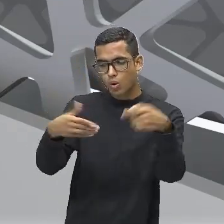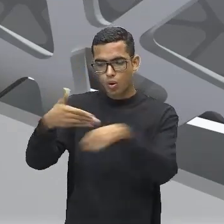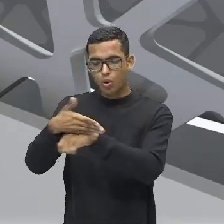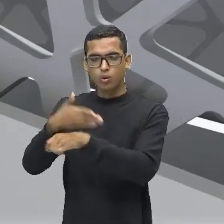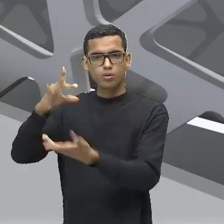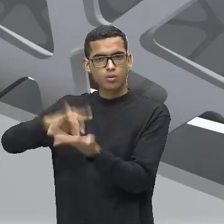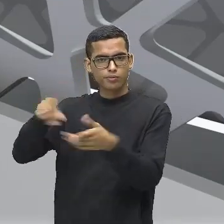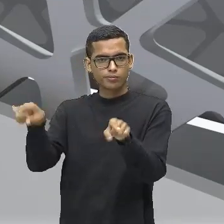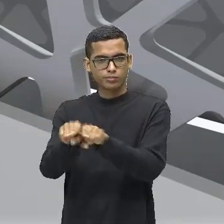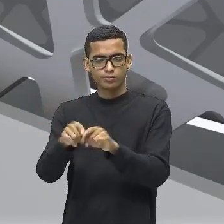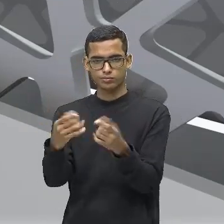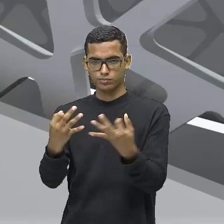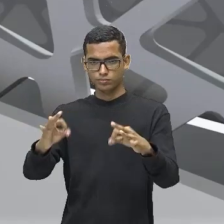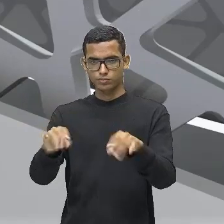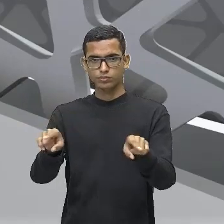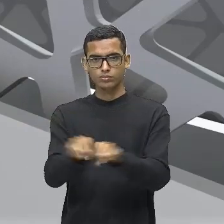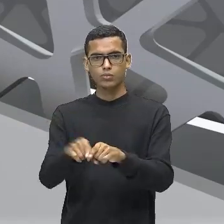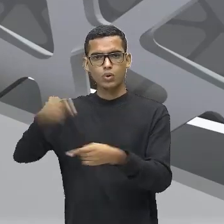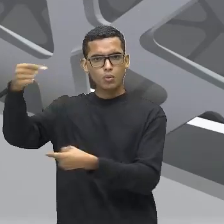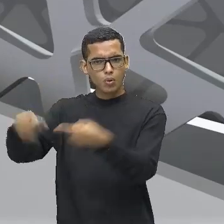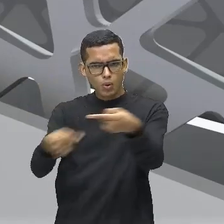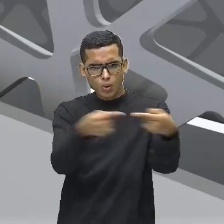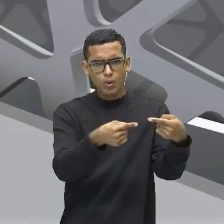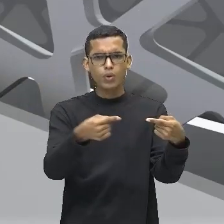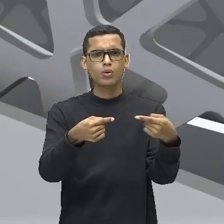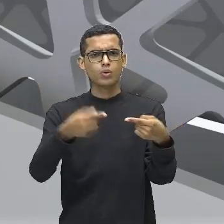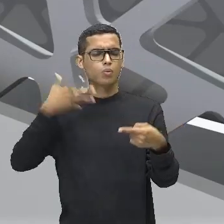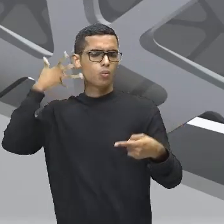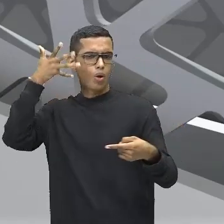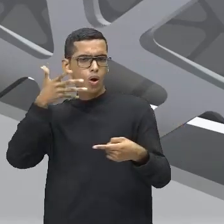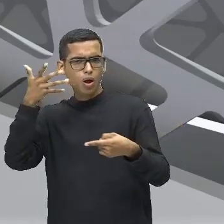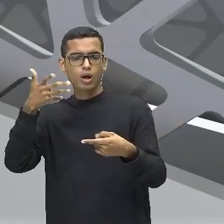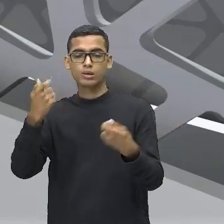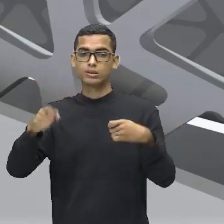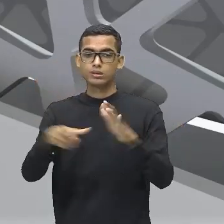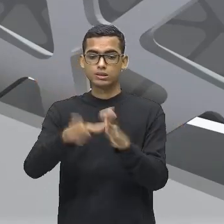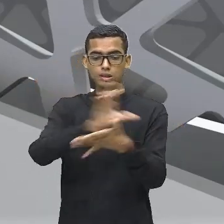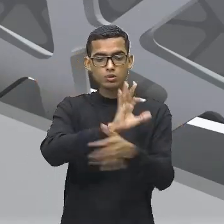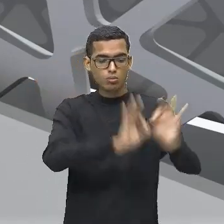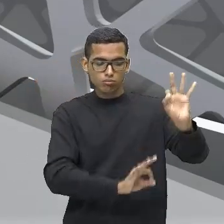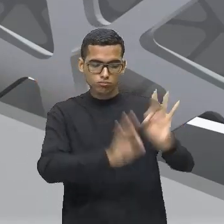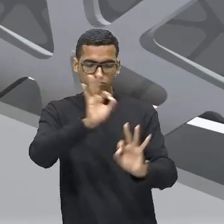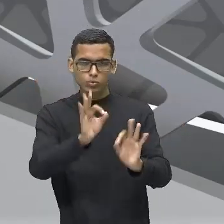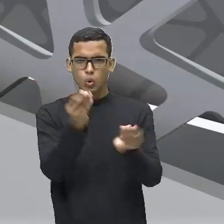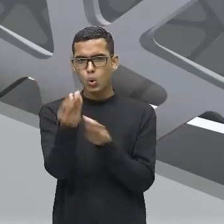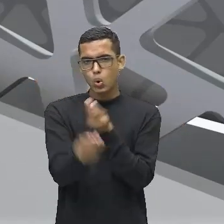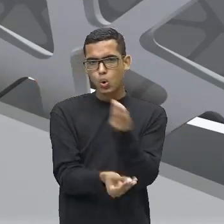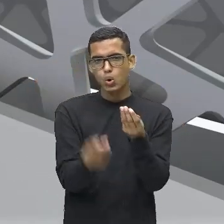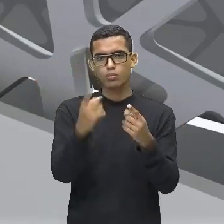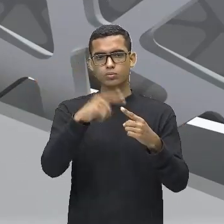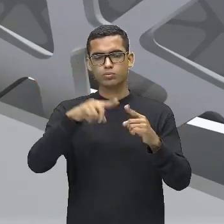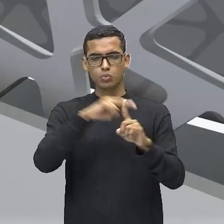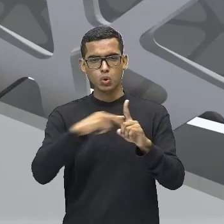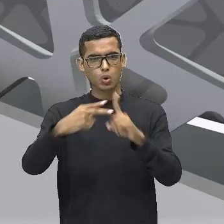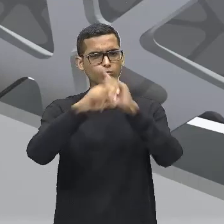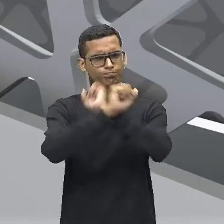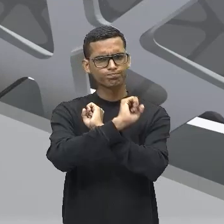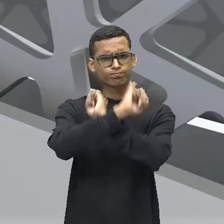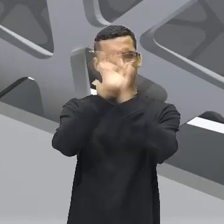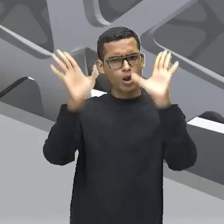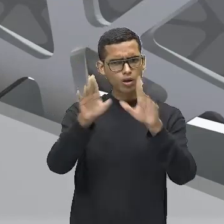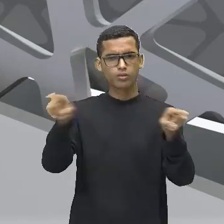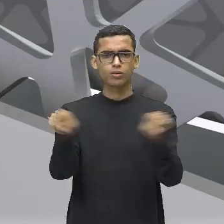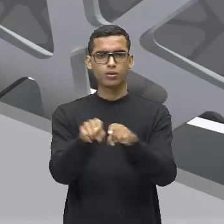debate, ok? E essa participação, claro, tem que ser planejada com um ponto de vista bem claro e